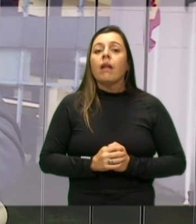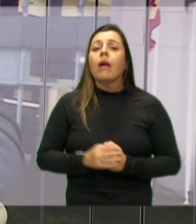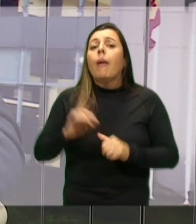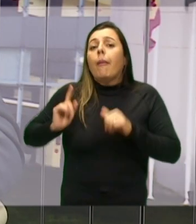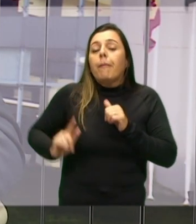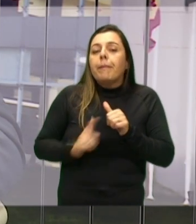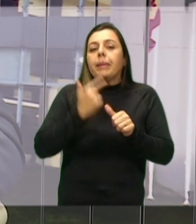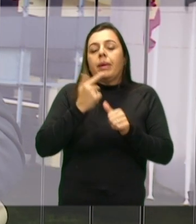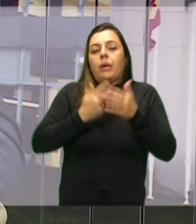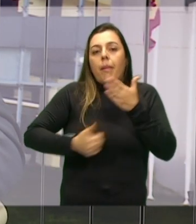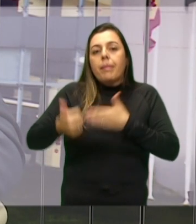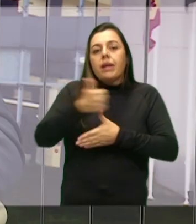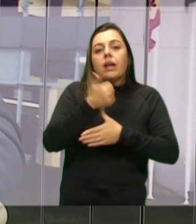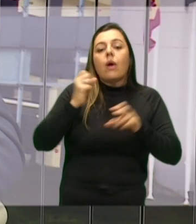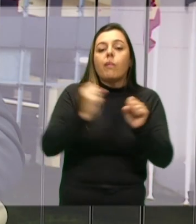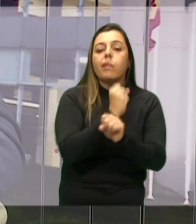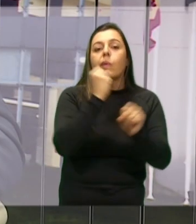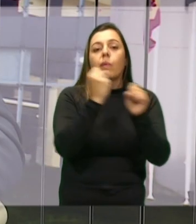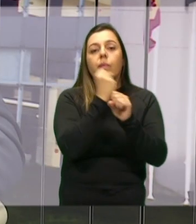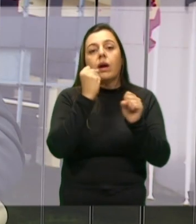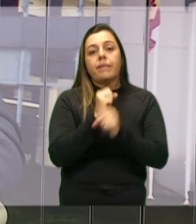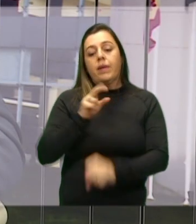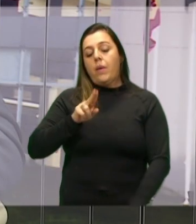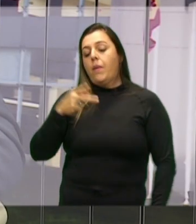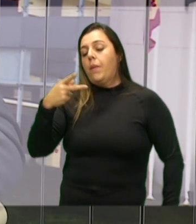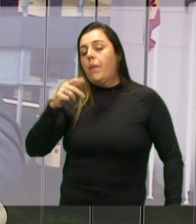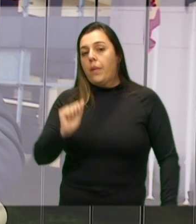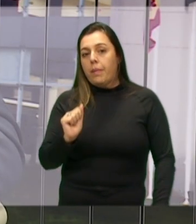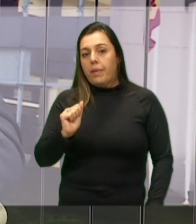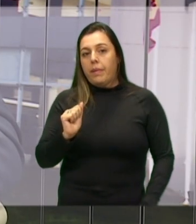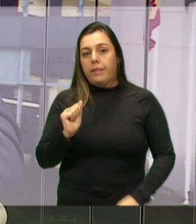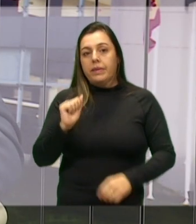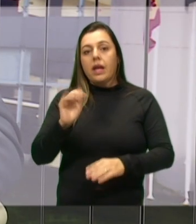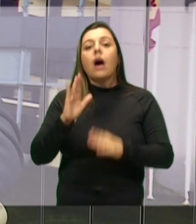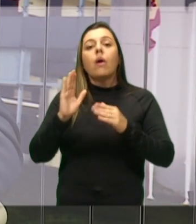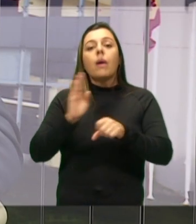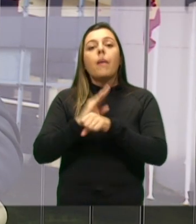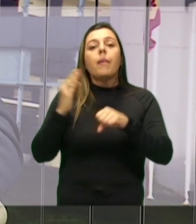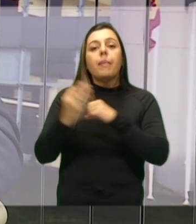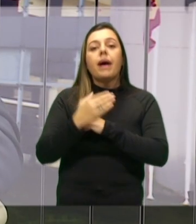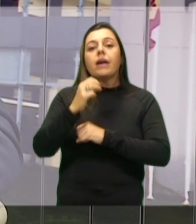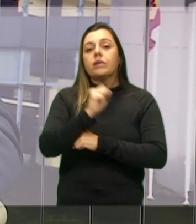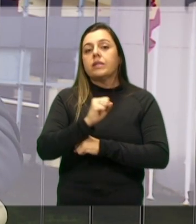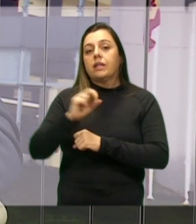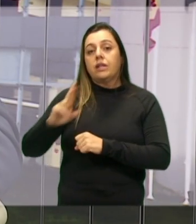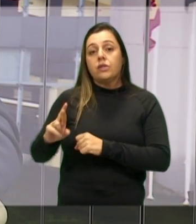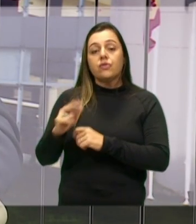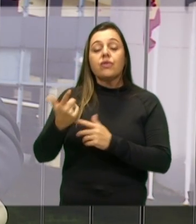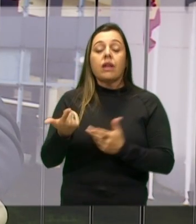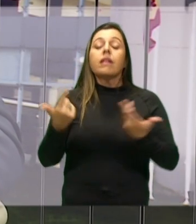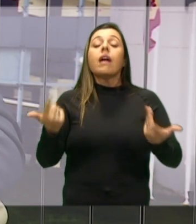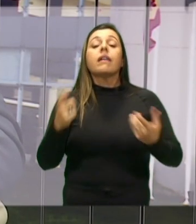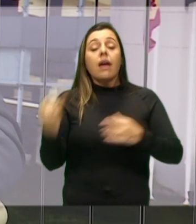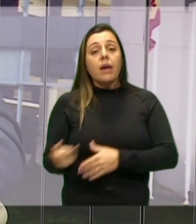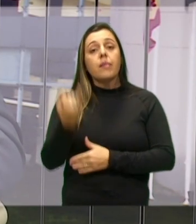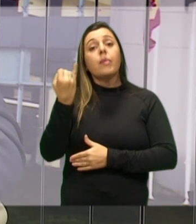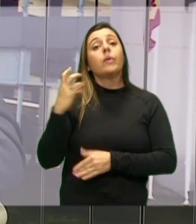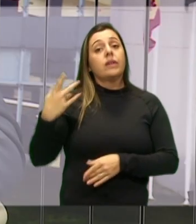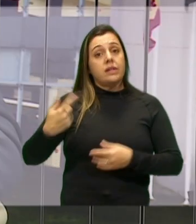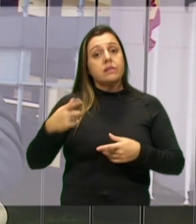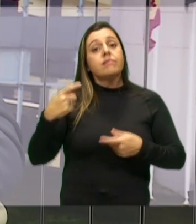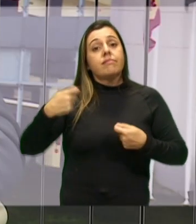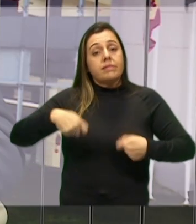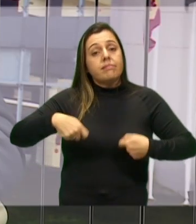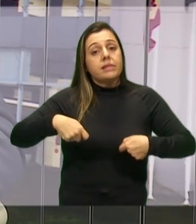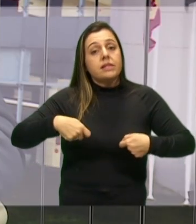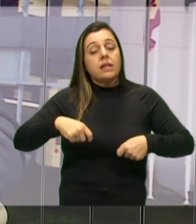a prioridade do governo era a construção de uma UPA lá no bairro Santa Regina, que é uma promessa de campanha do prefeito e que é importante fazer.